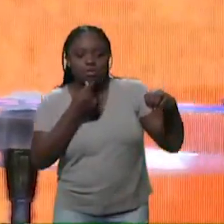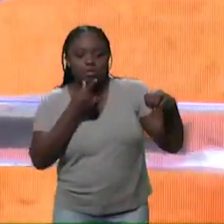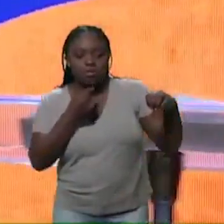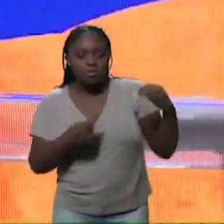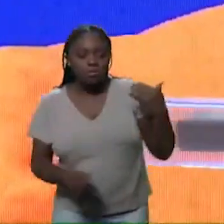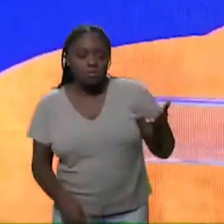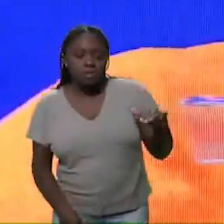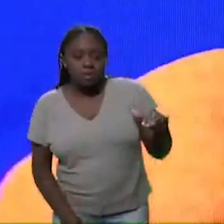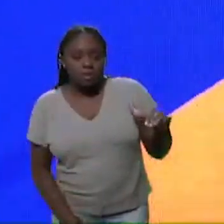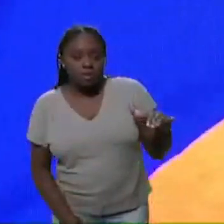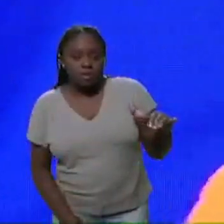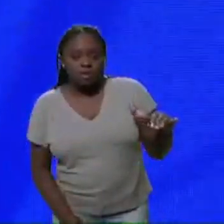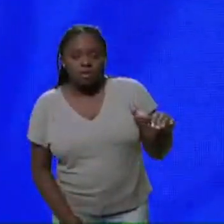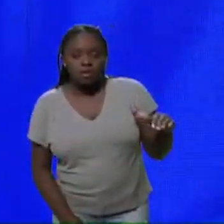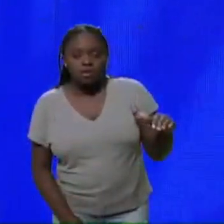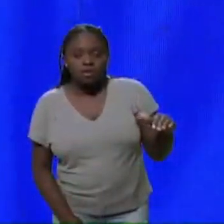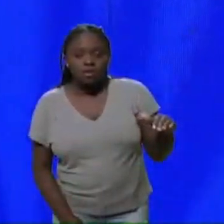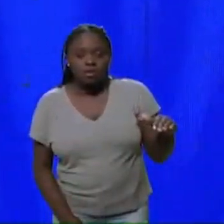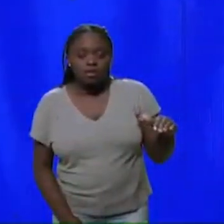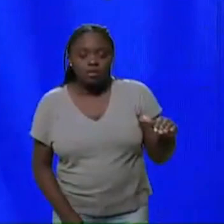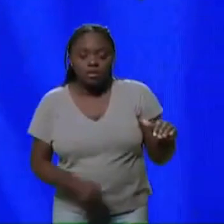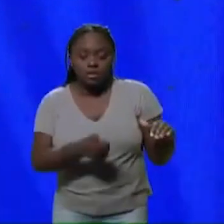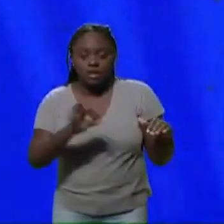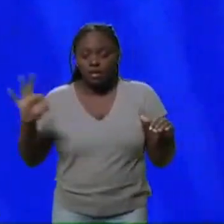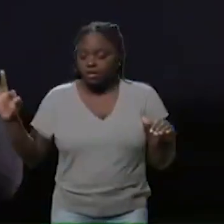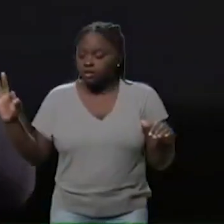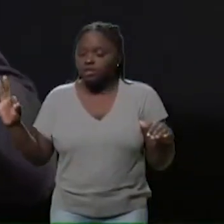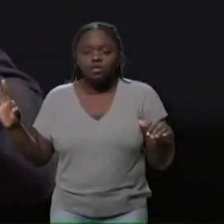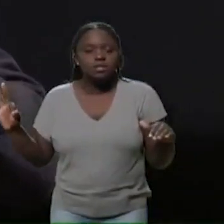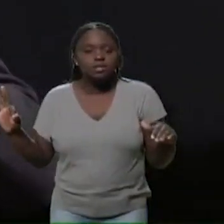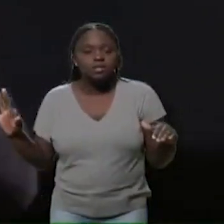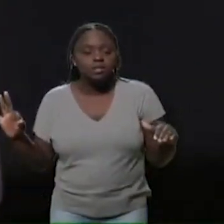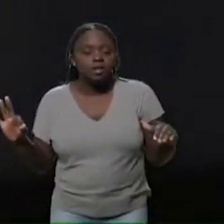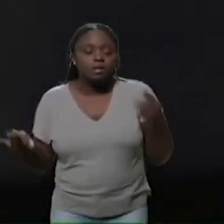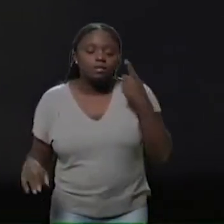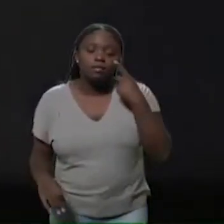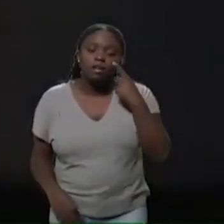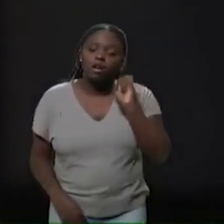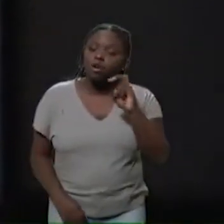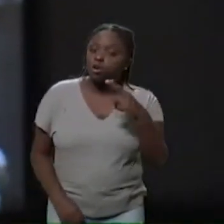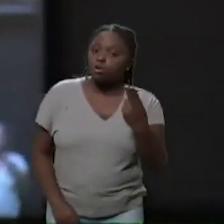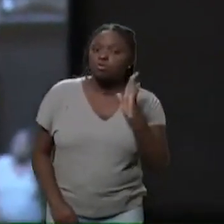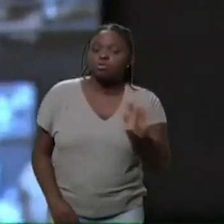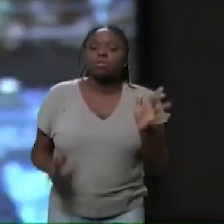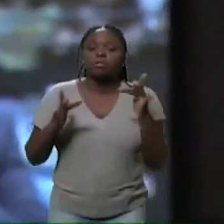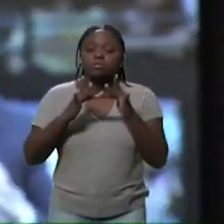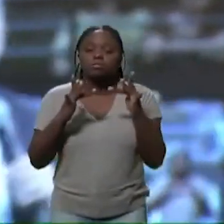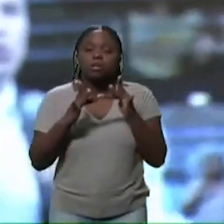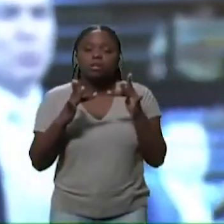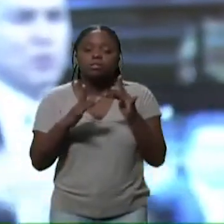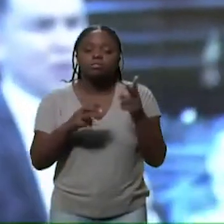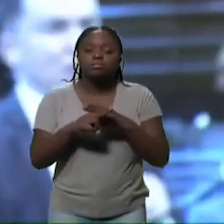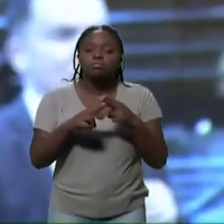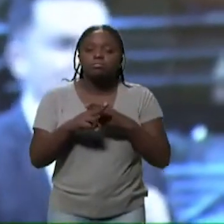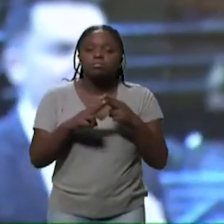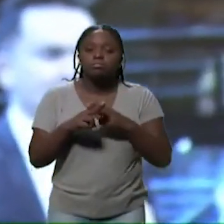Quase 9 homens e meio em 10 estão vendo ou tiveram contato com pornografia